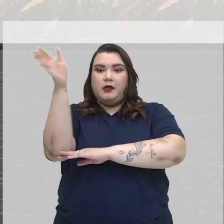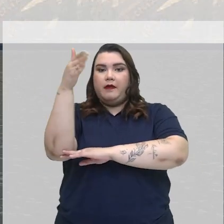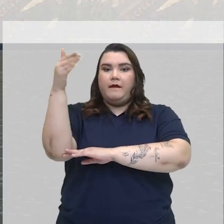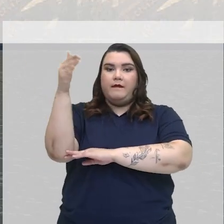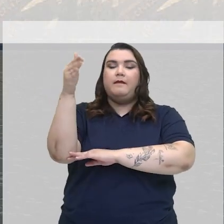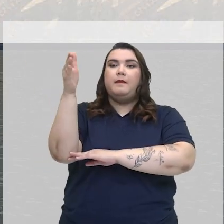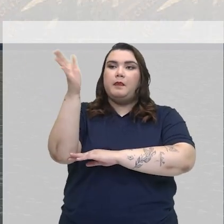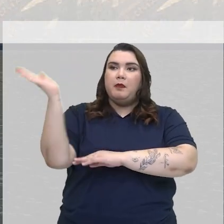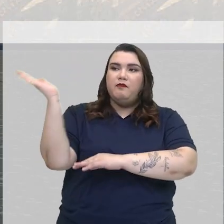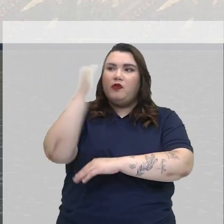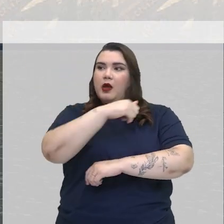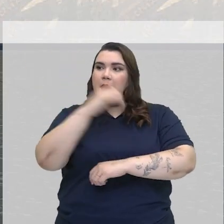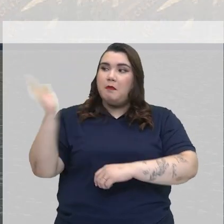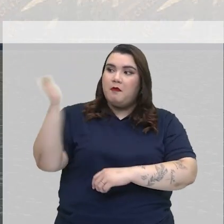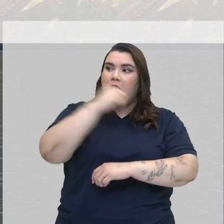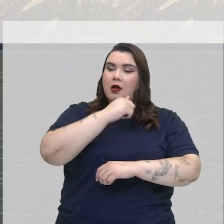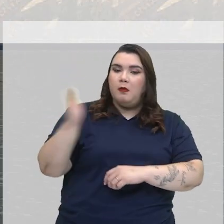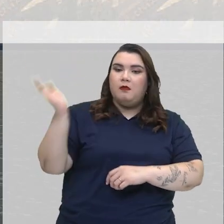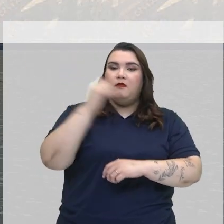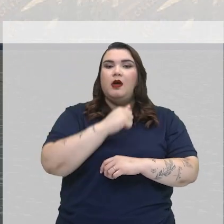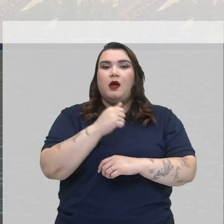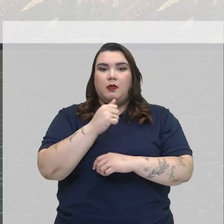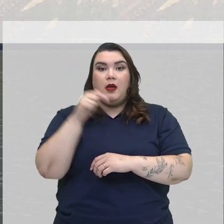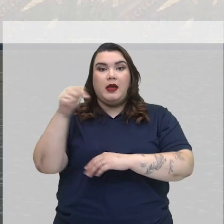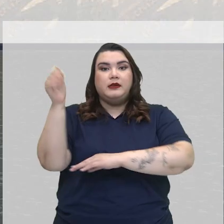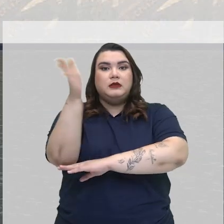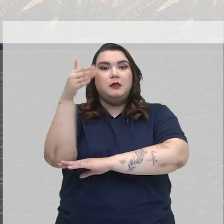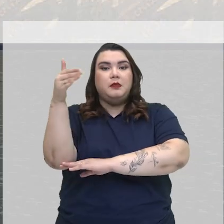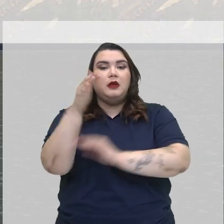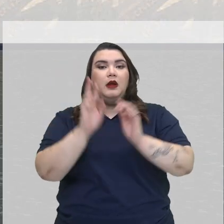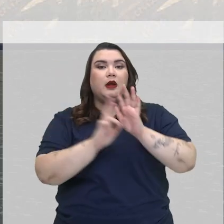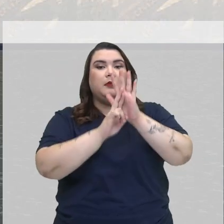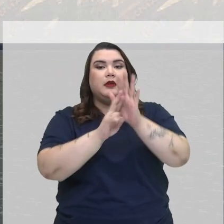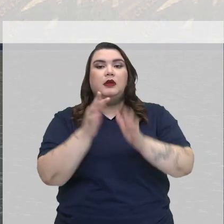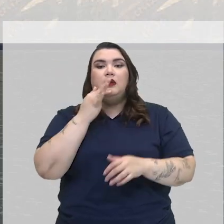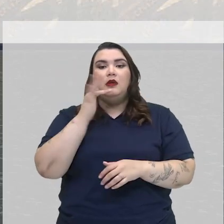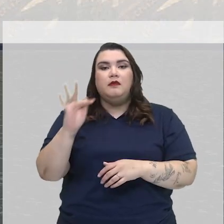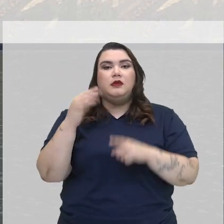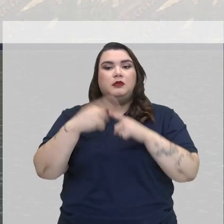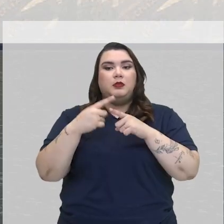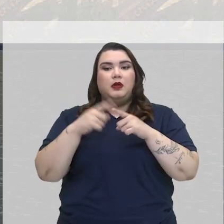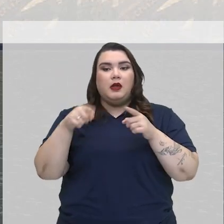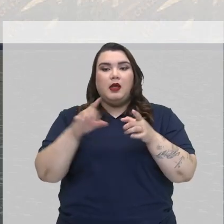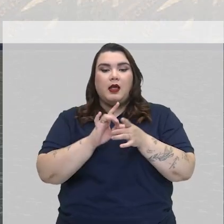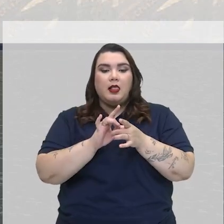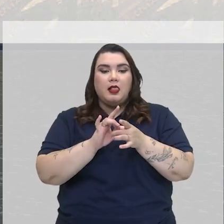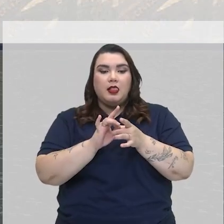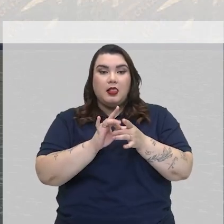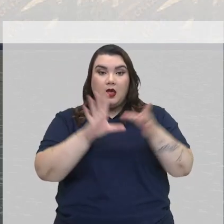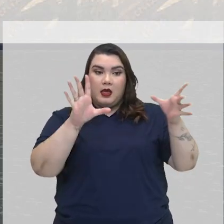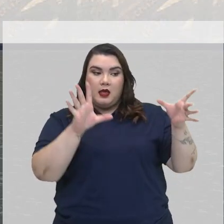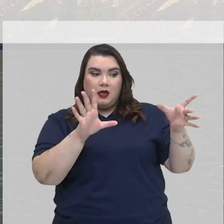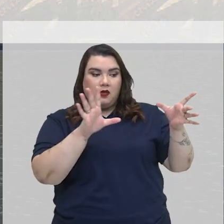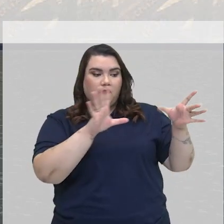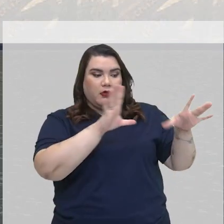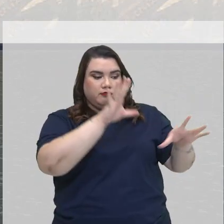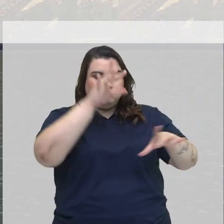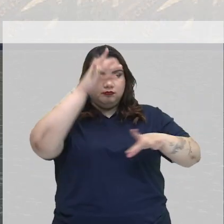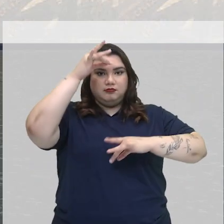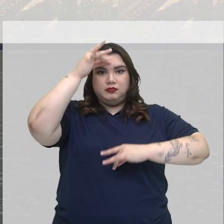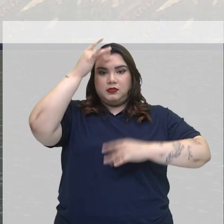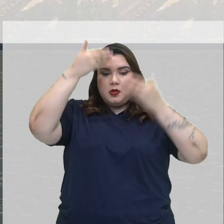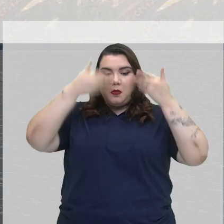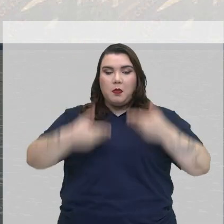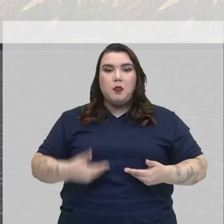mundo, né? Por quê? A liberdade está representada nessa mulher. É um momento ali, um contexto social